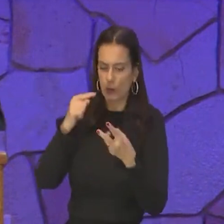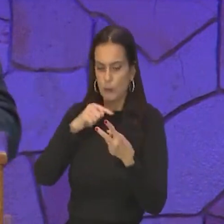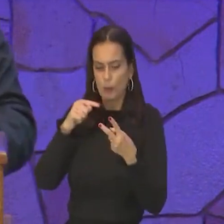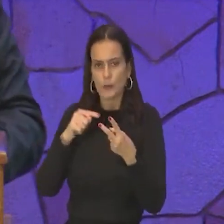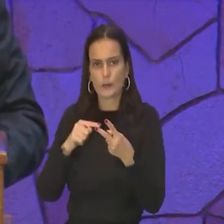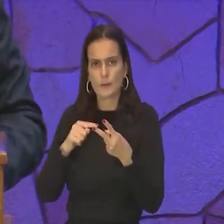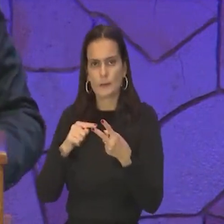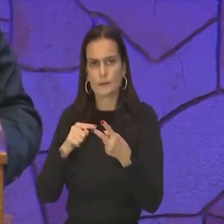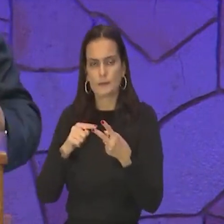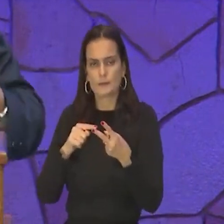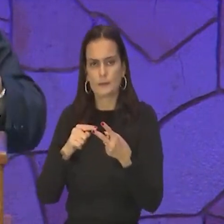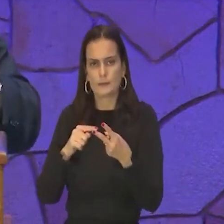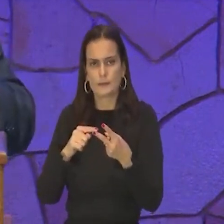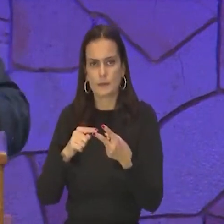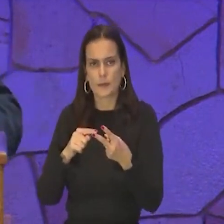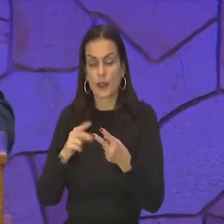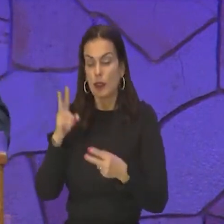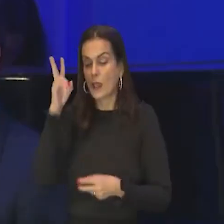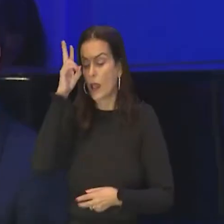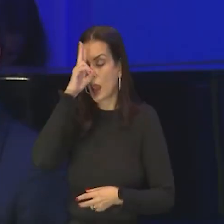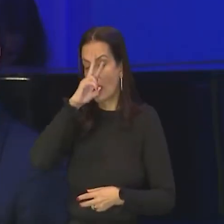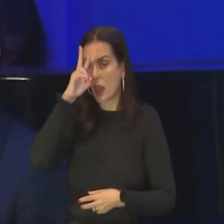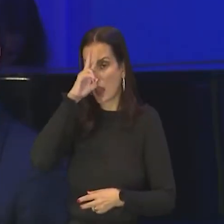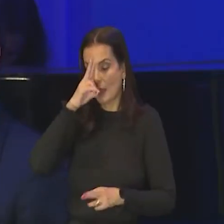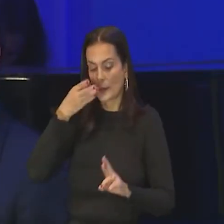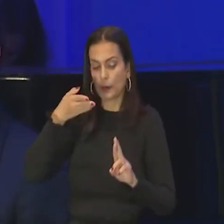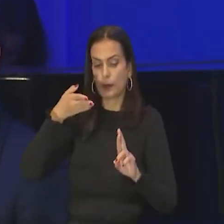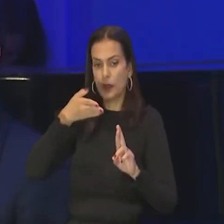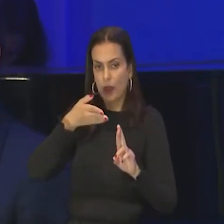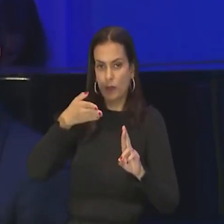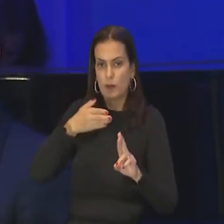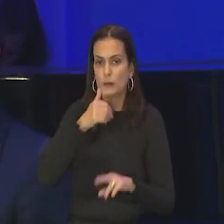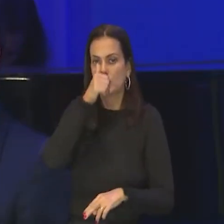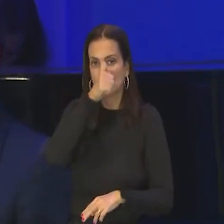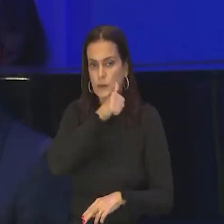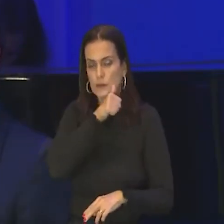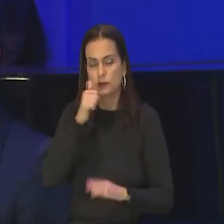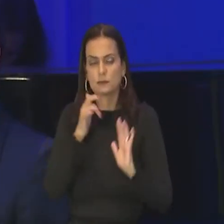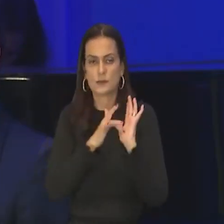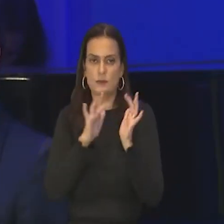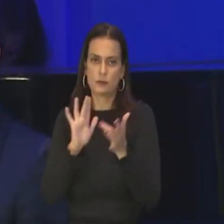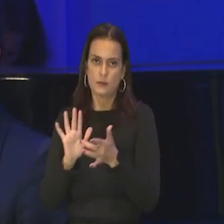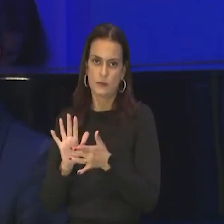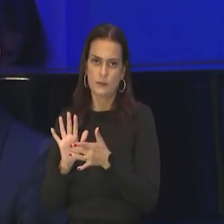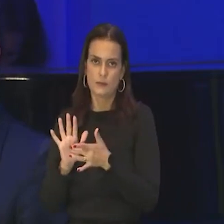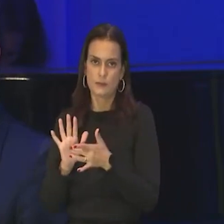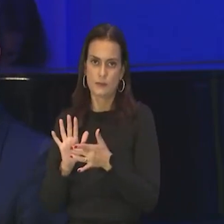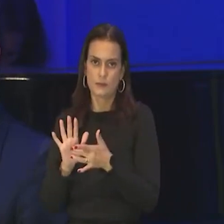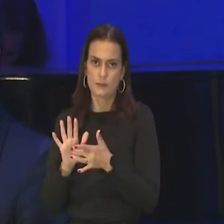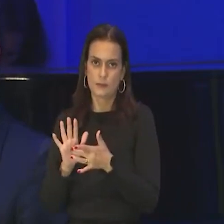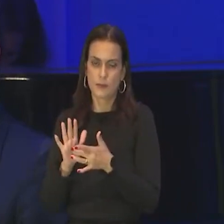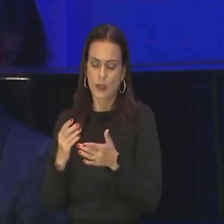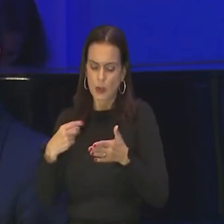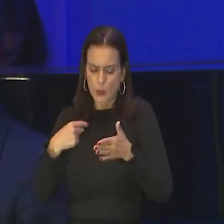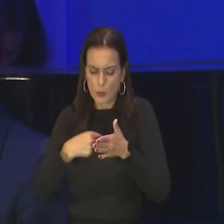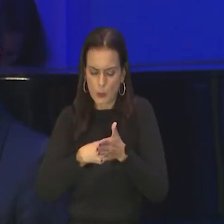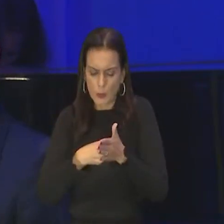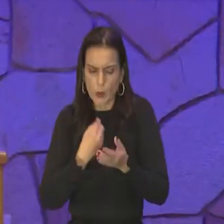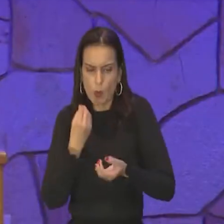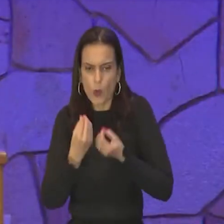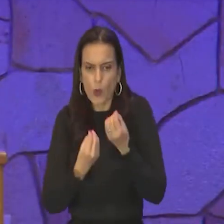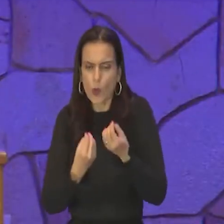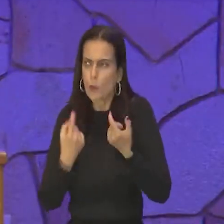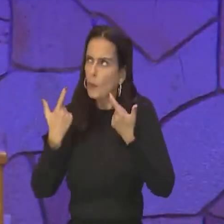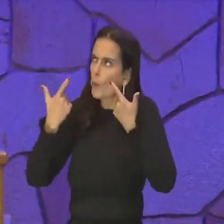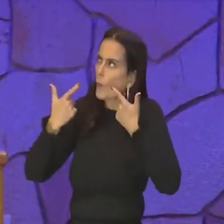são servidos, que nos remetem ao reconhecimento do sacrifício que Ele fez por nós. E como eu estou, e como eu me